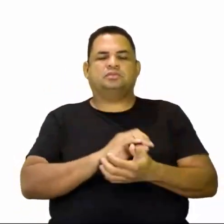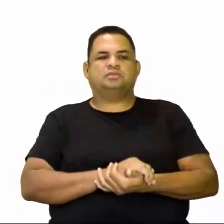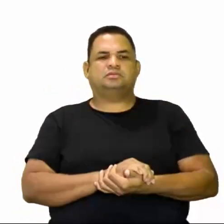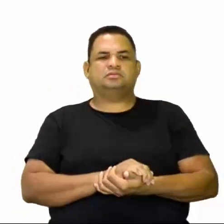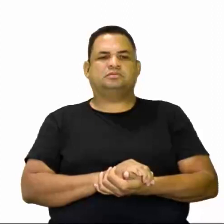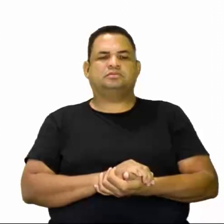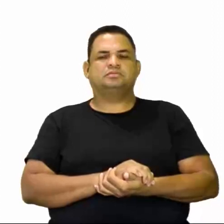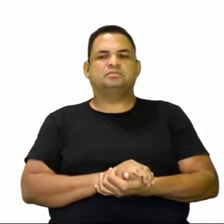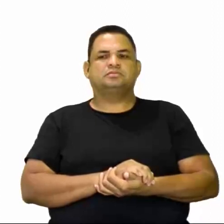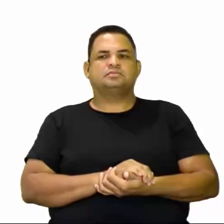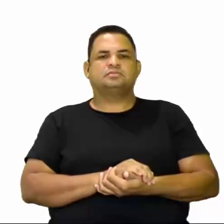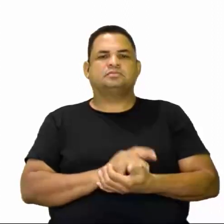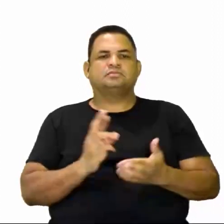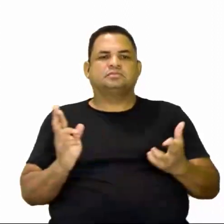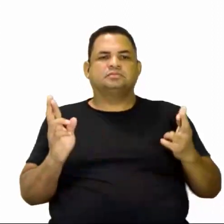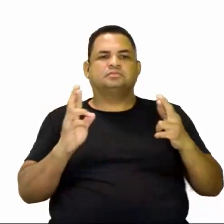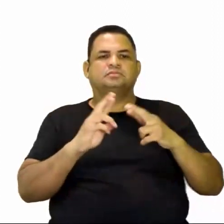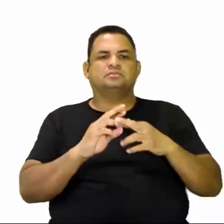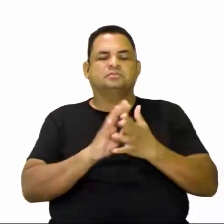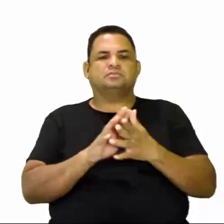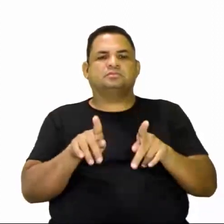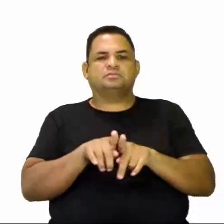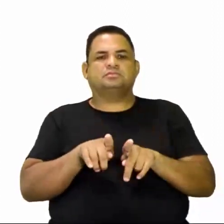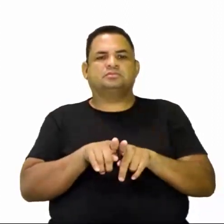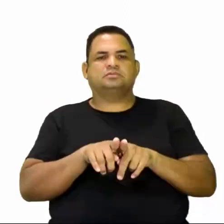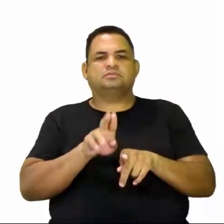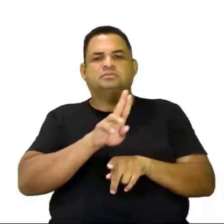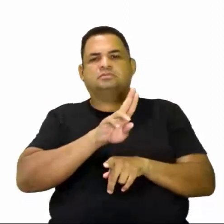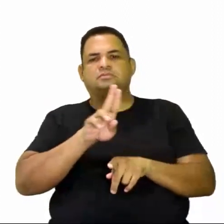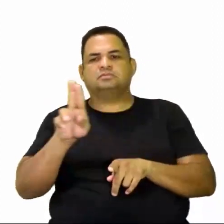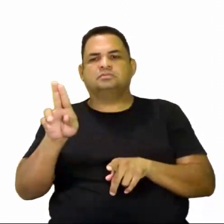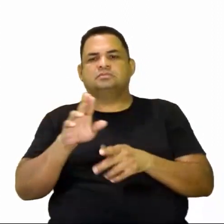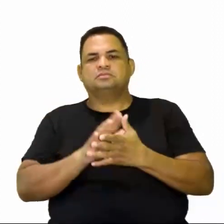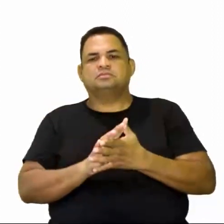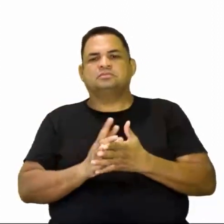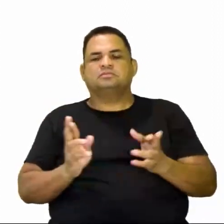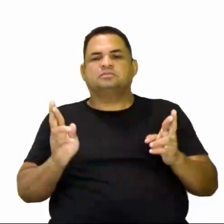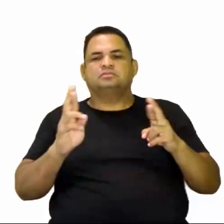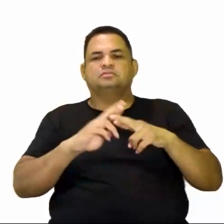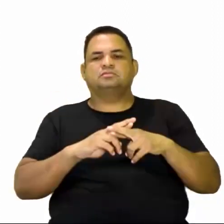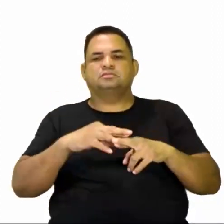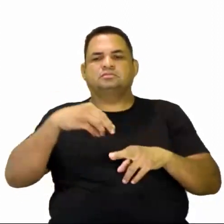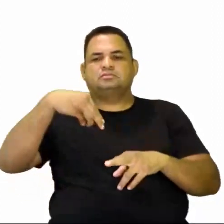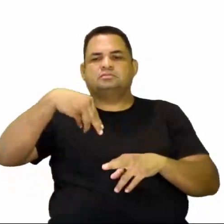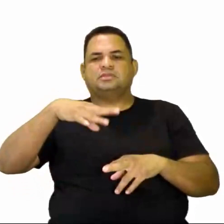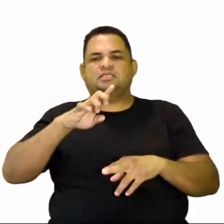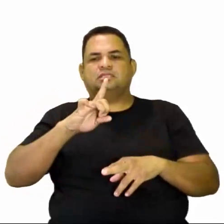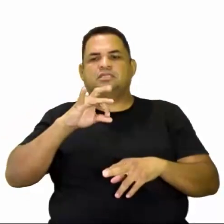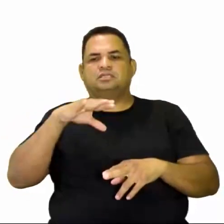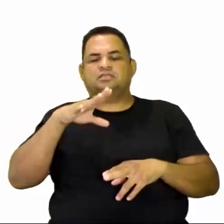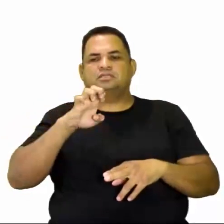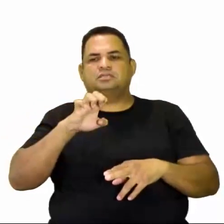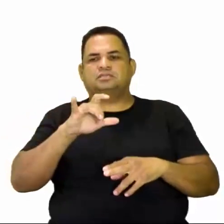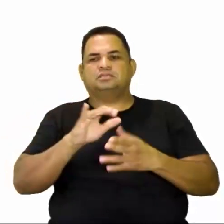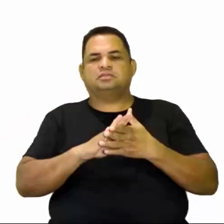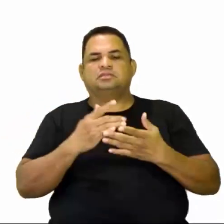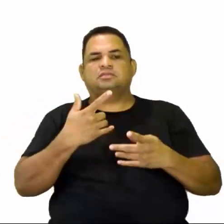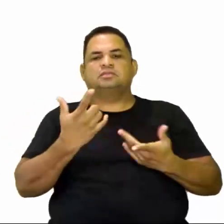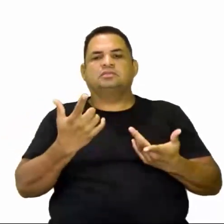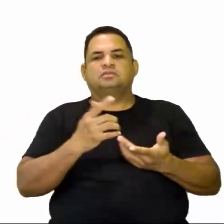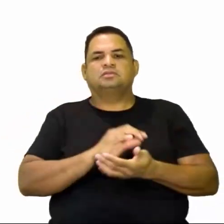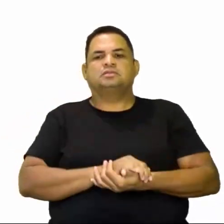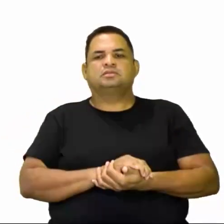é que essas reações também são chamadas de reações de metátese.